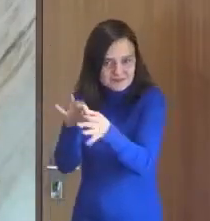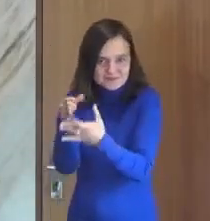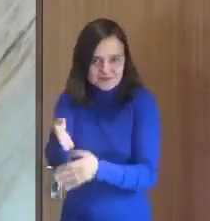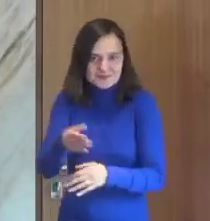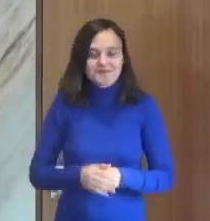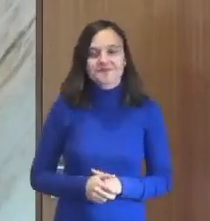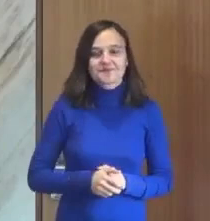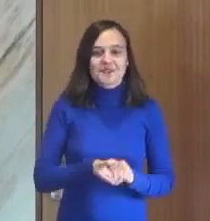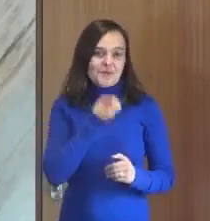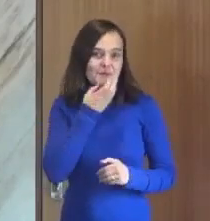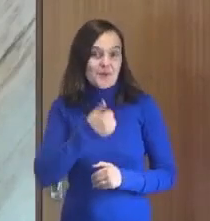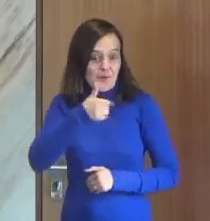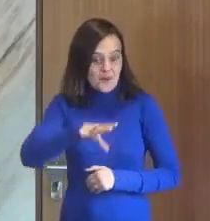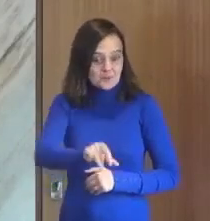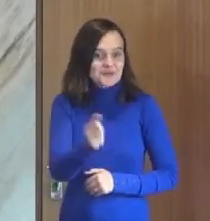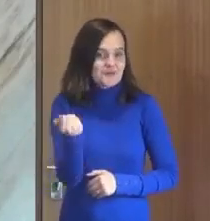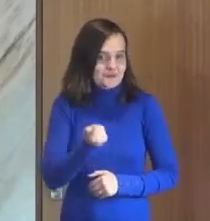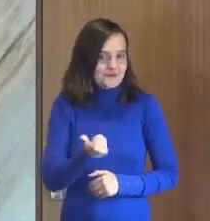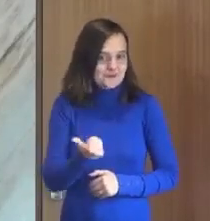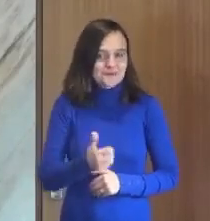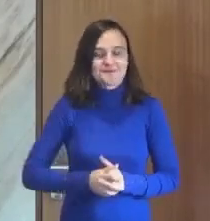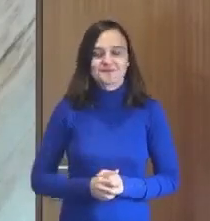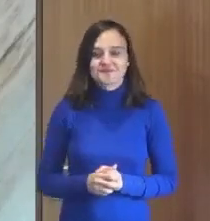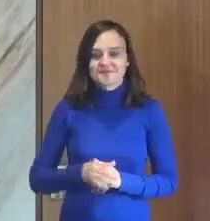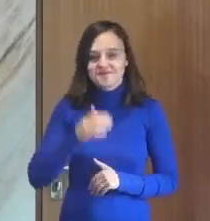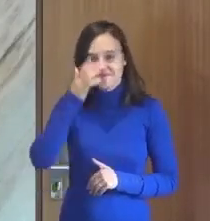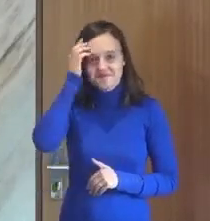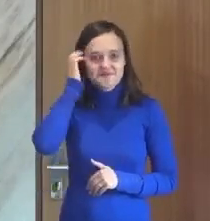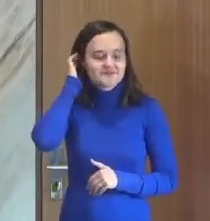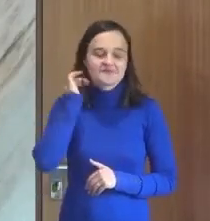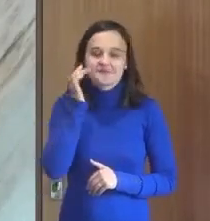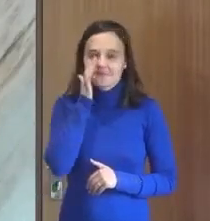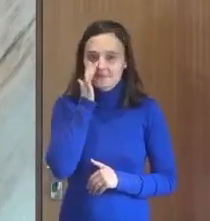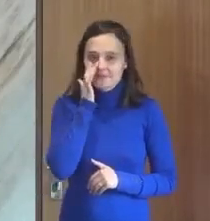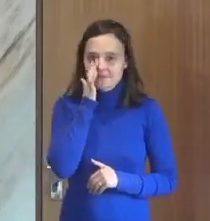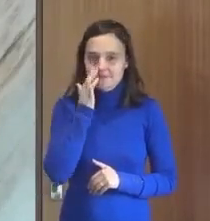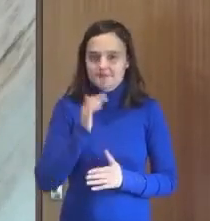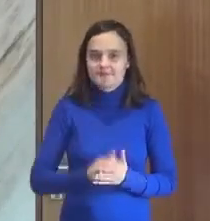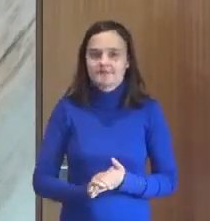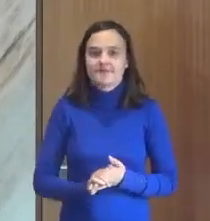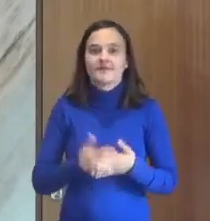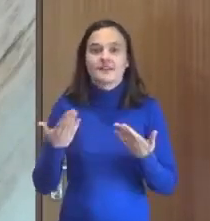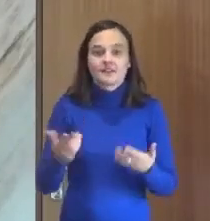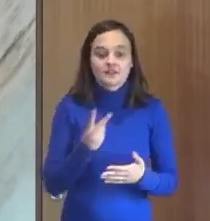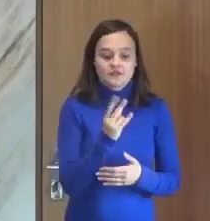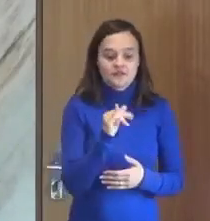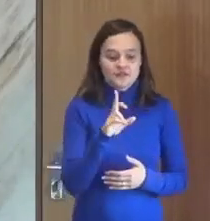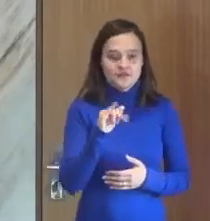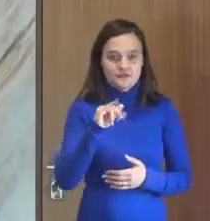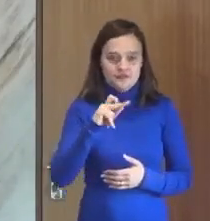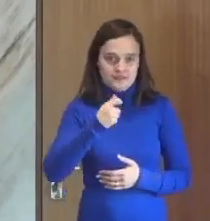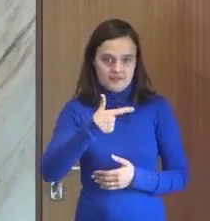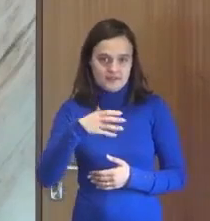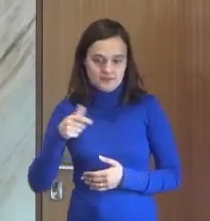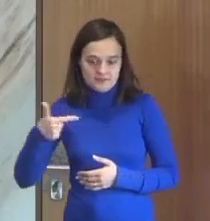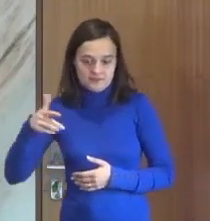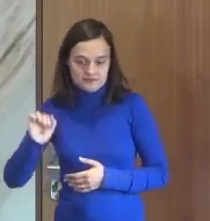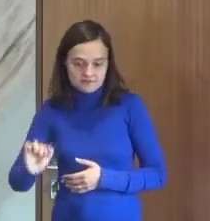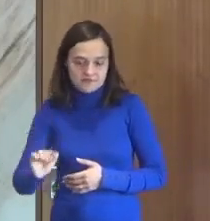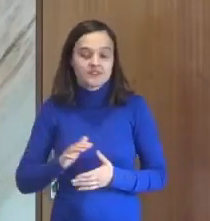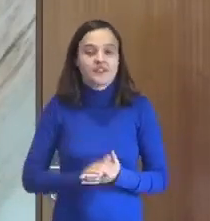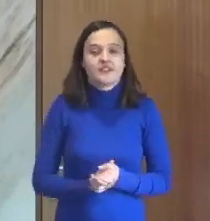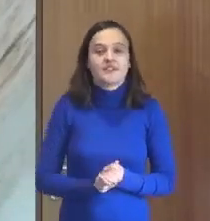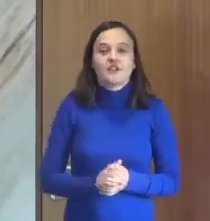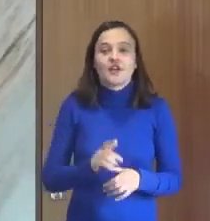Então, boa terra. Boa terra. Boa terra. Então, deveria trágico na